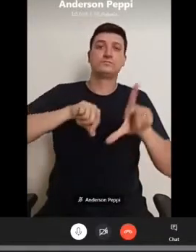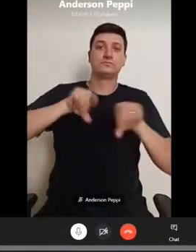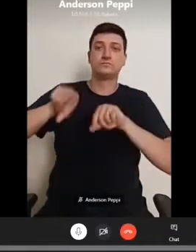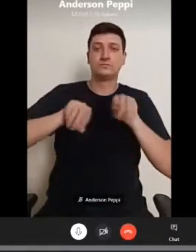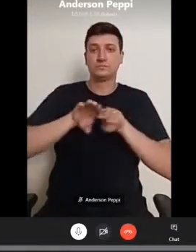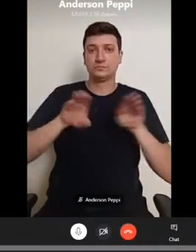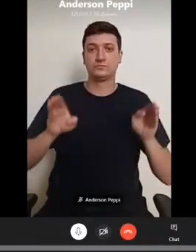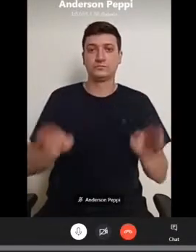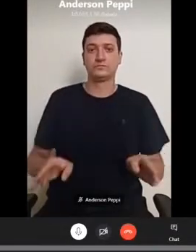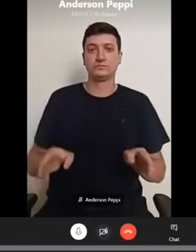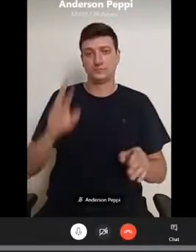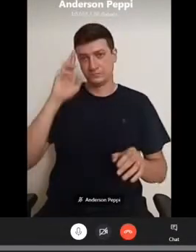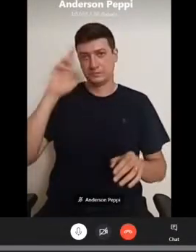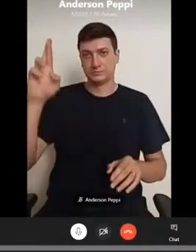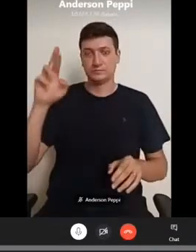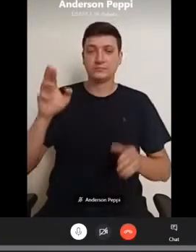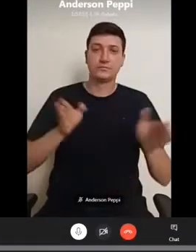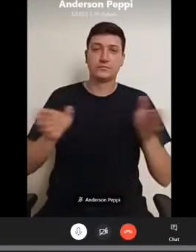biênio